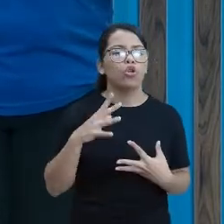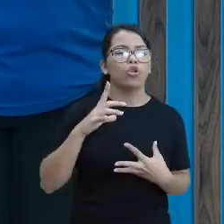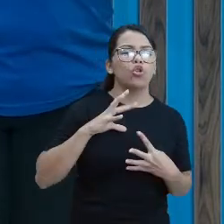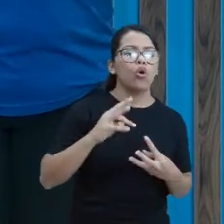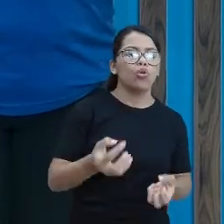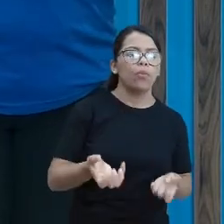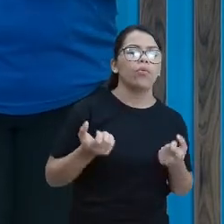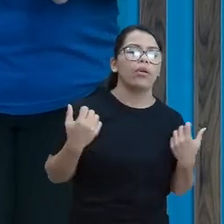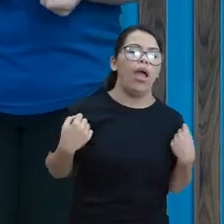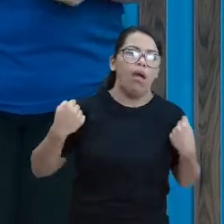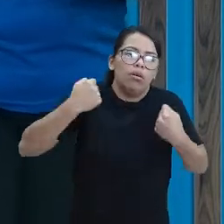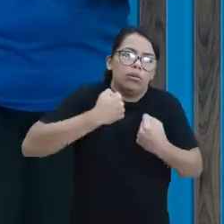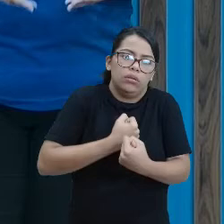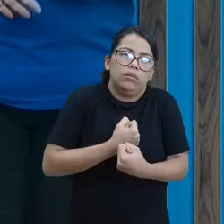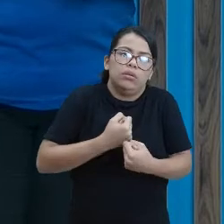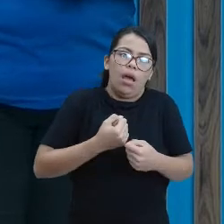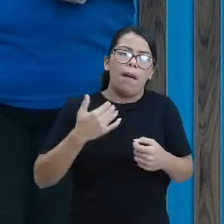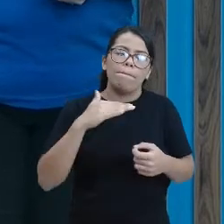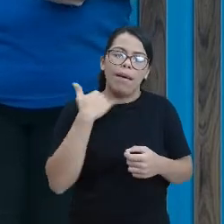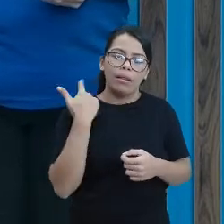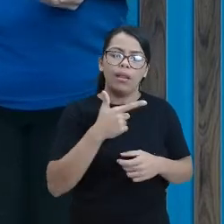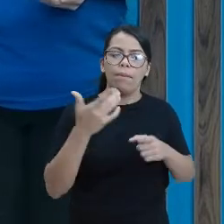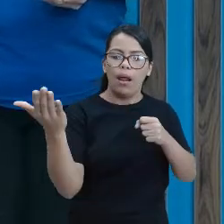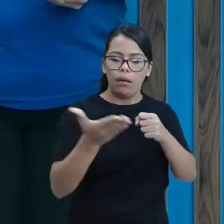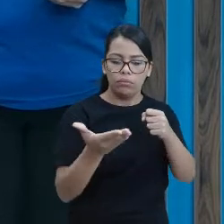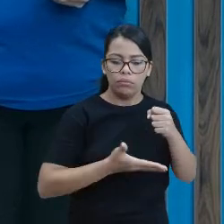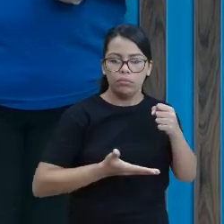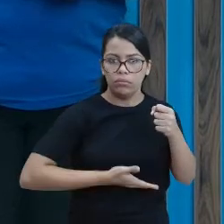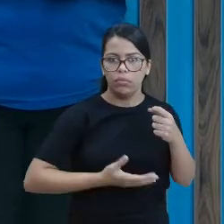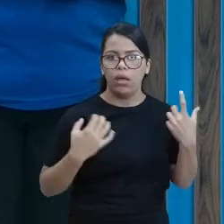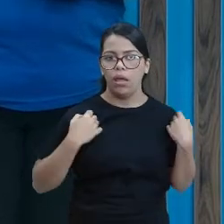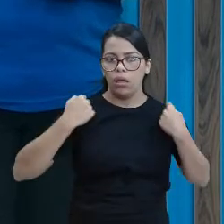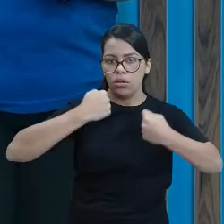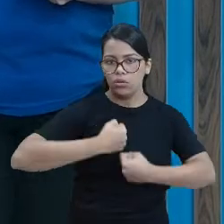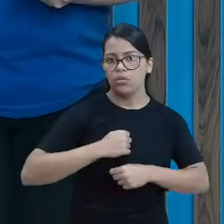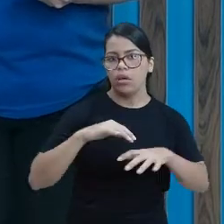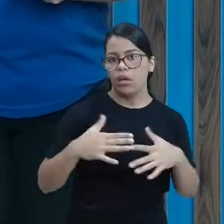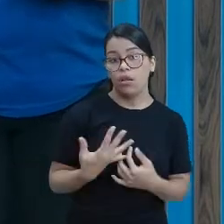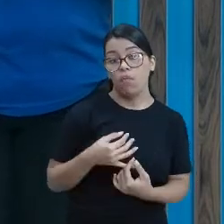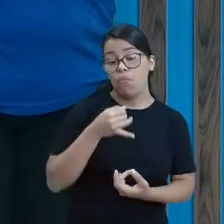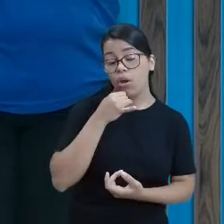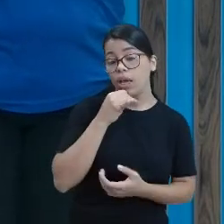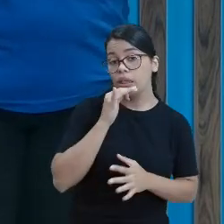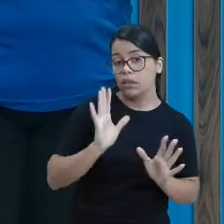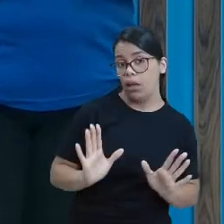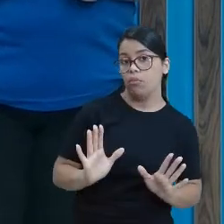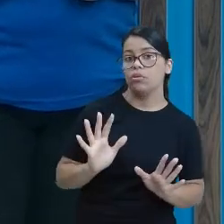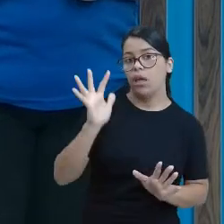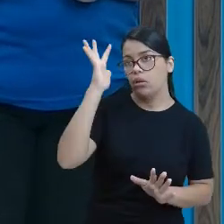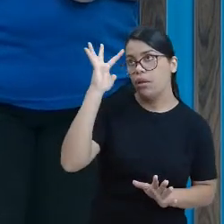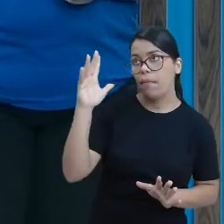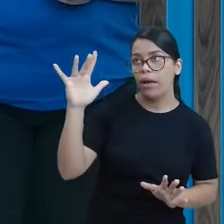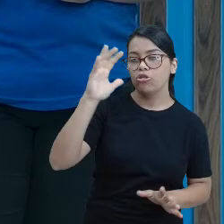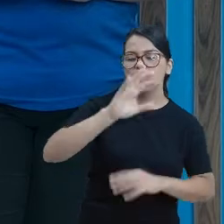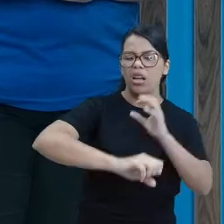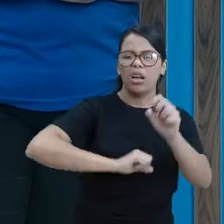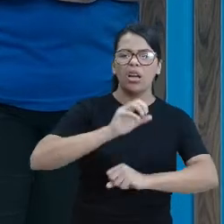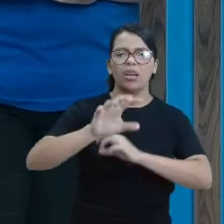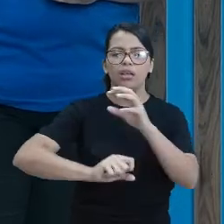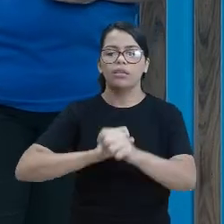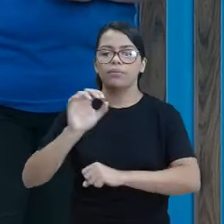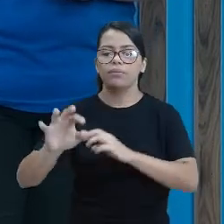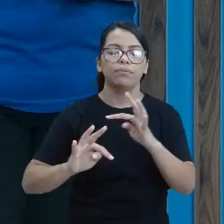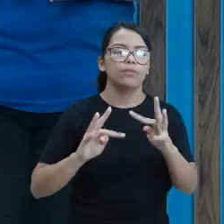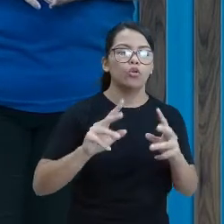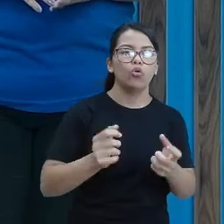o quê? Se agasalhar com as peles dos ursos e enfim, né? Então, esses ursos estão sendo caçados aí nesse ambiente,